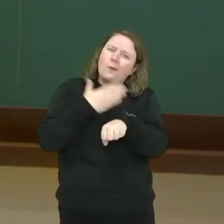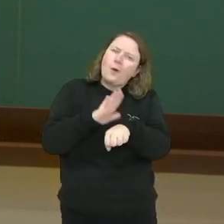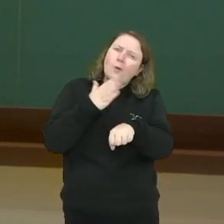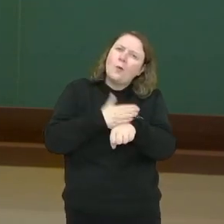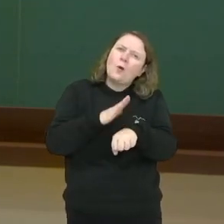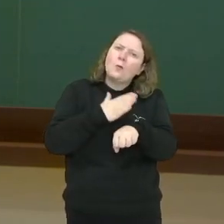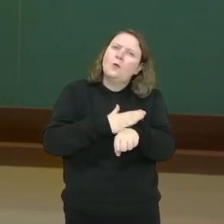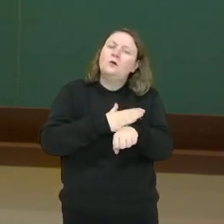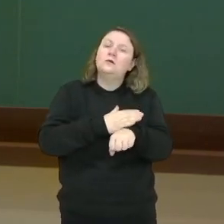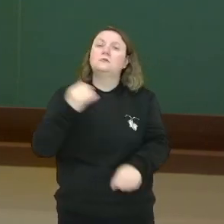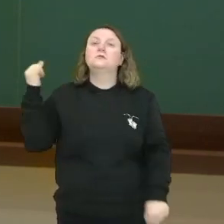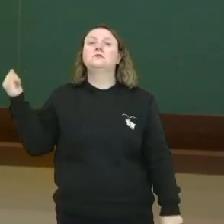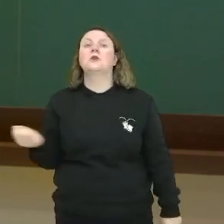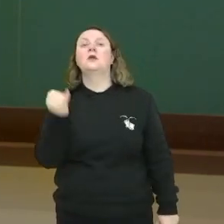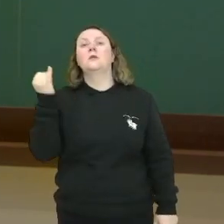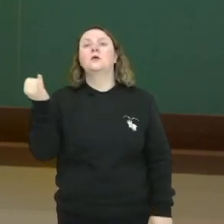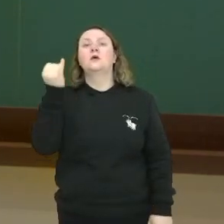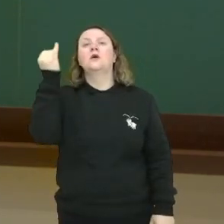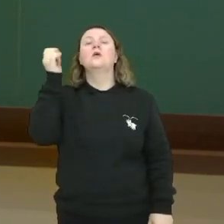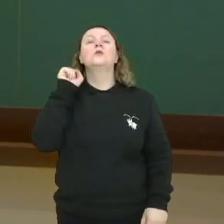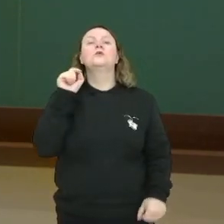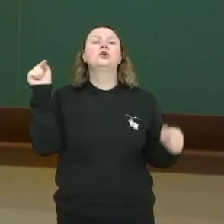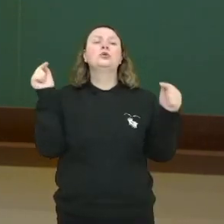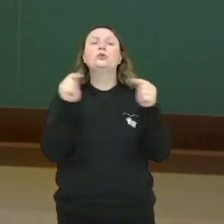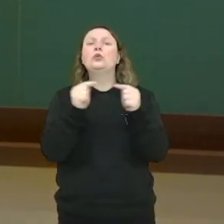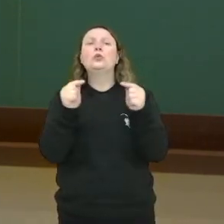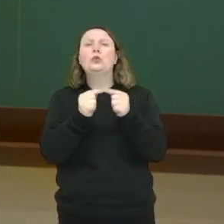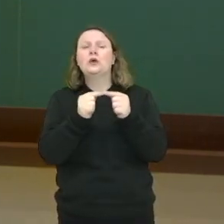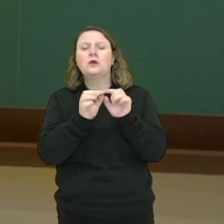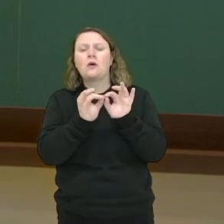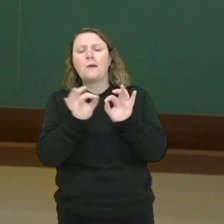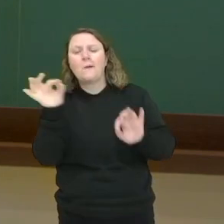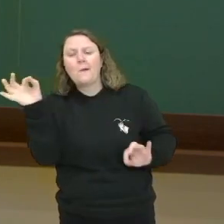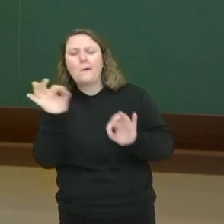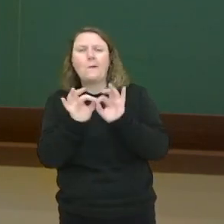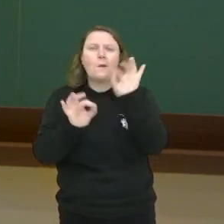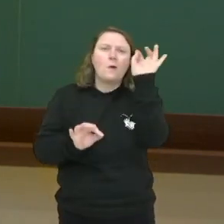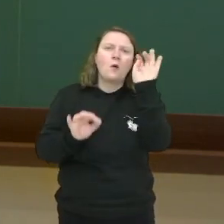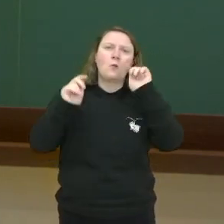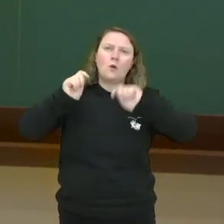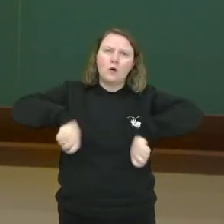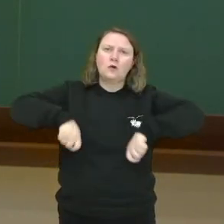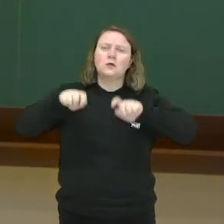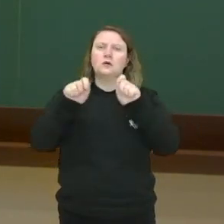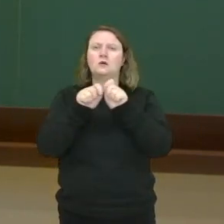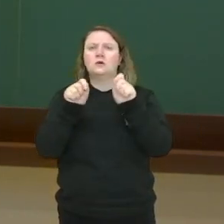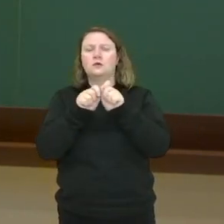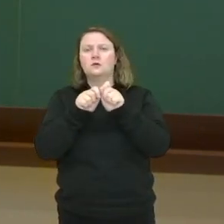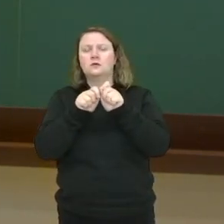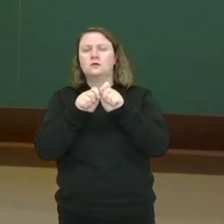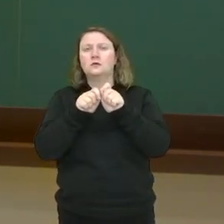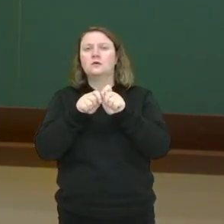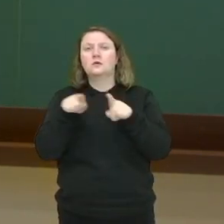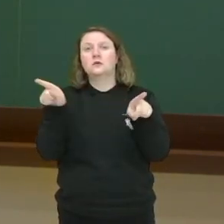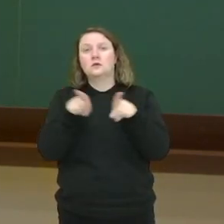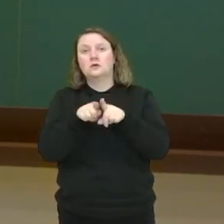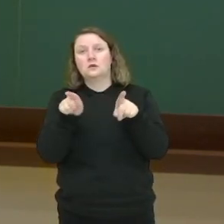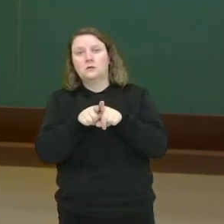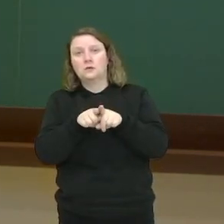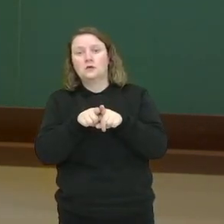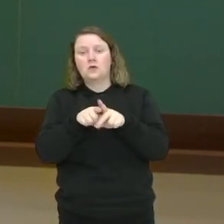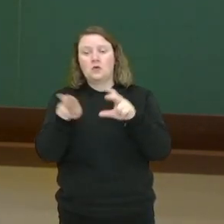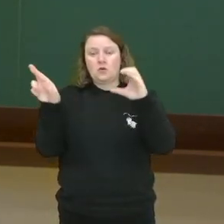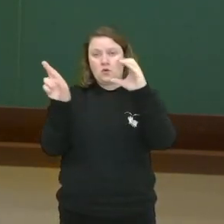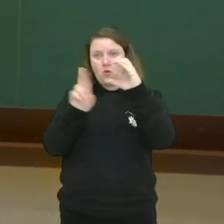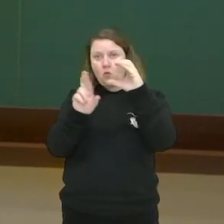a importantes relações métricas nesses polígonos. Então, nós vimos que nós conseguimos relacionar o lado desse polígono com o raio